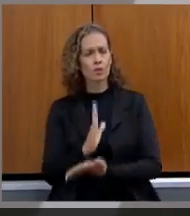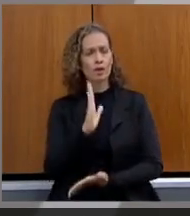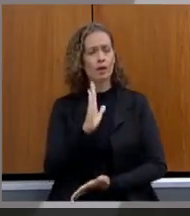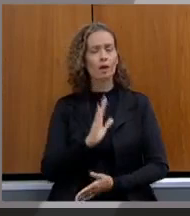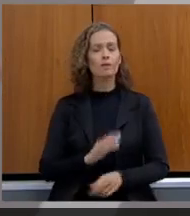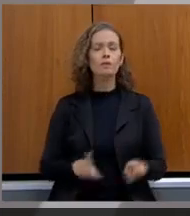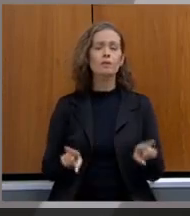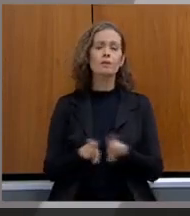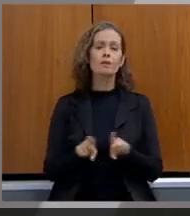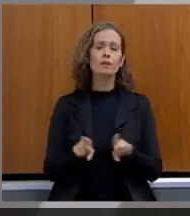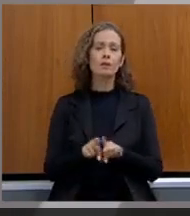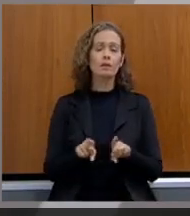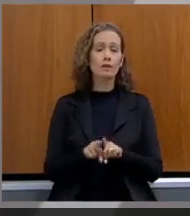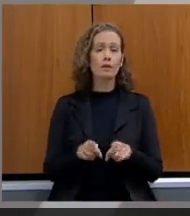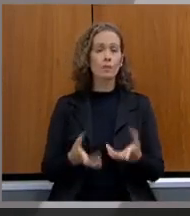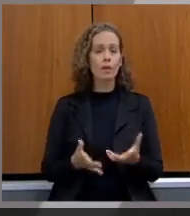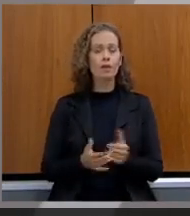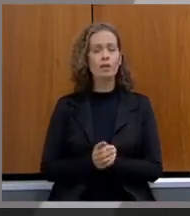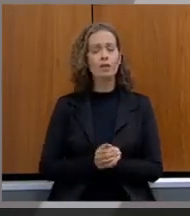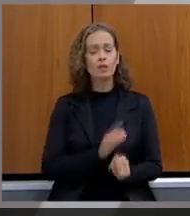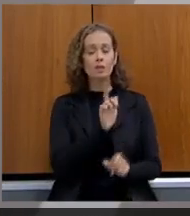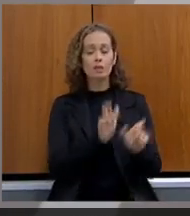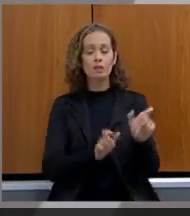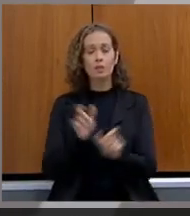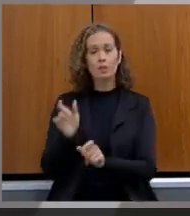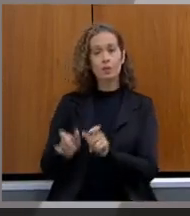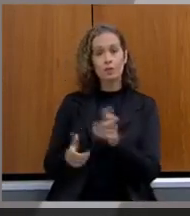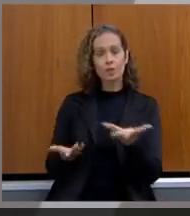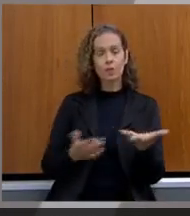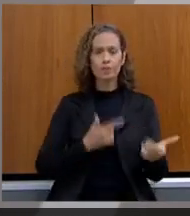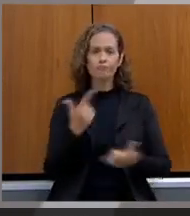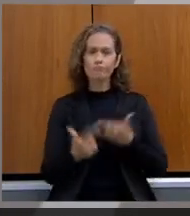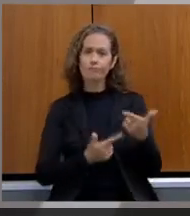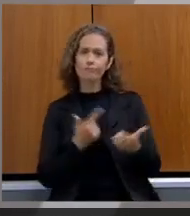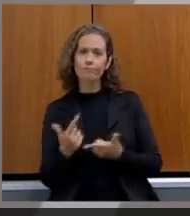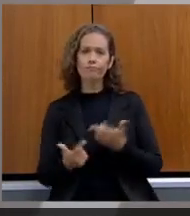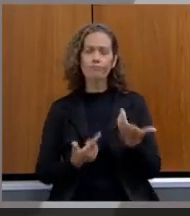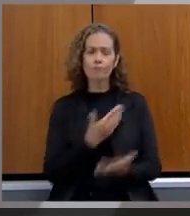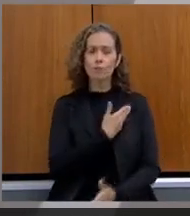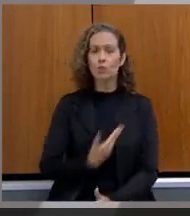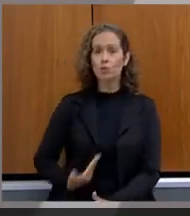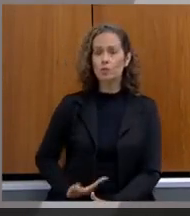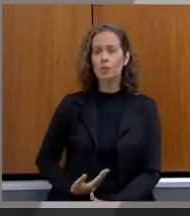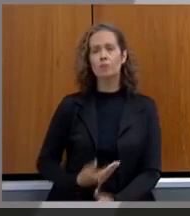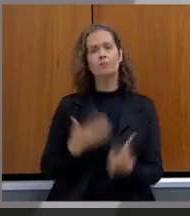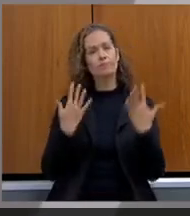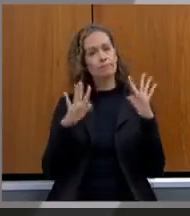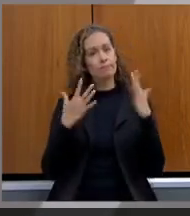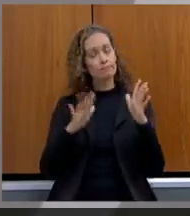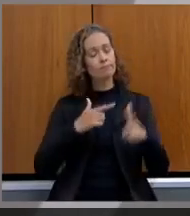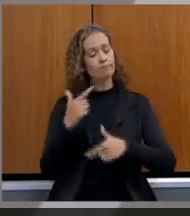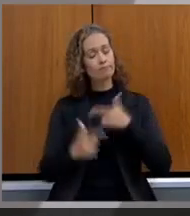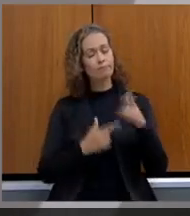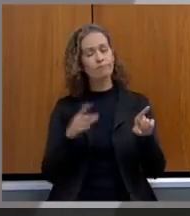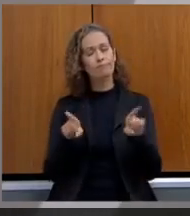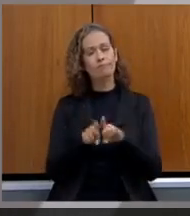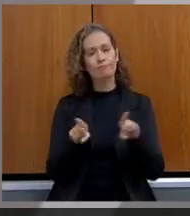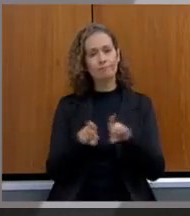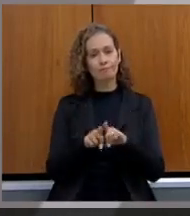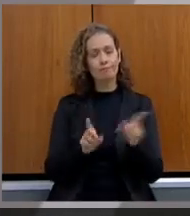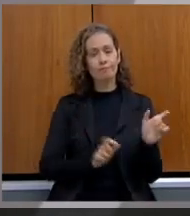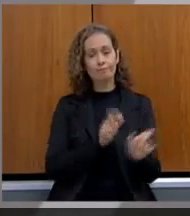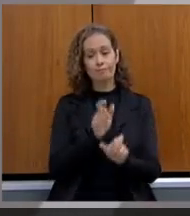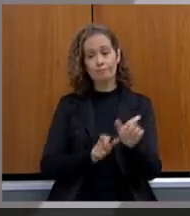aos vencimentos dos Servidores net parabenizo por este trabalho também junto conosco em favor dos Servidores